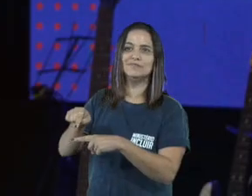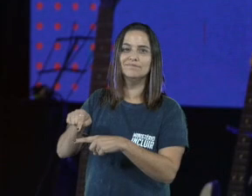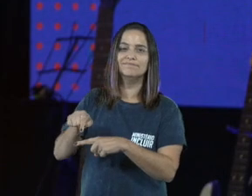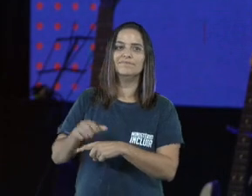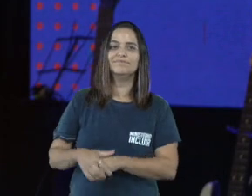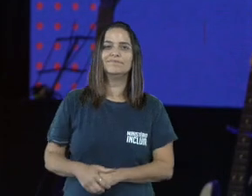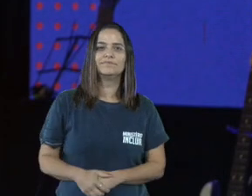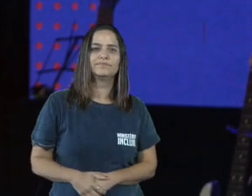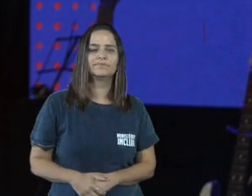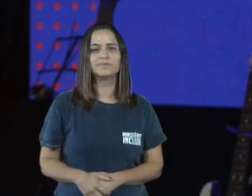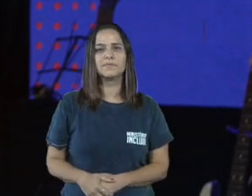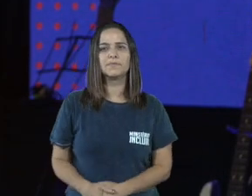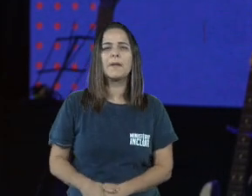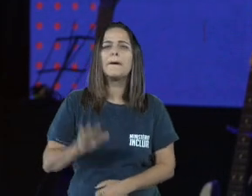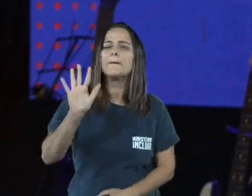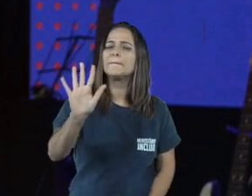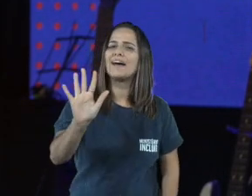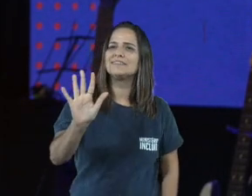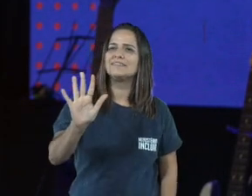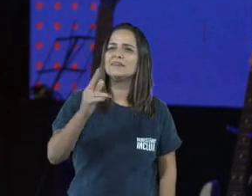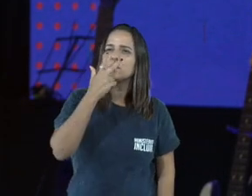não acontecer da gente da igreja